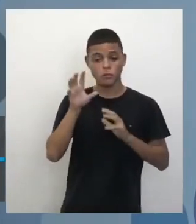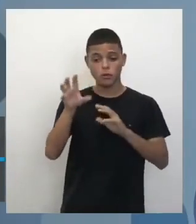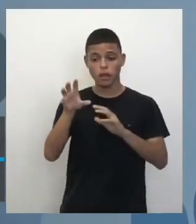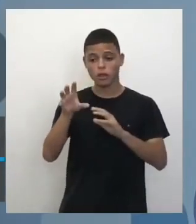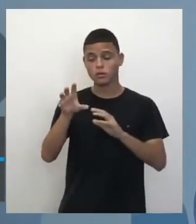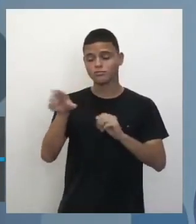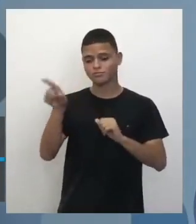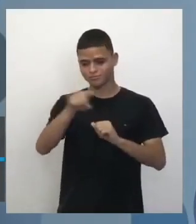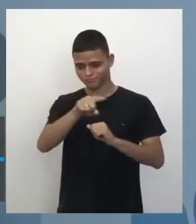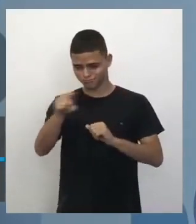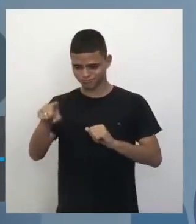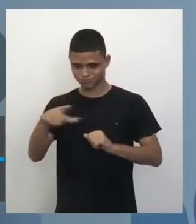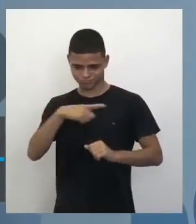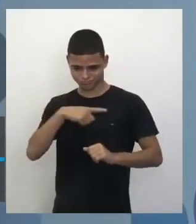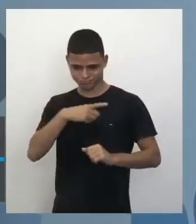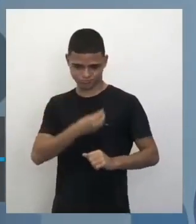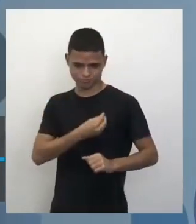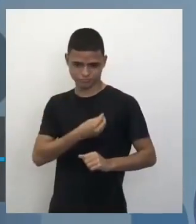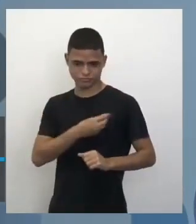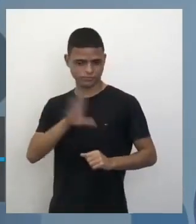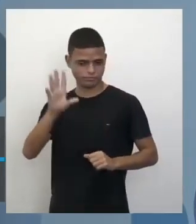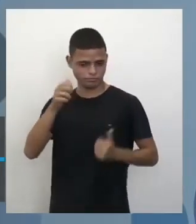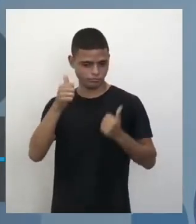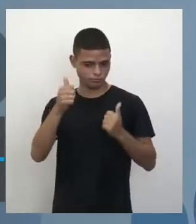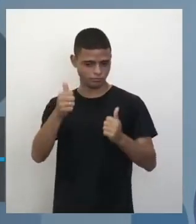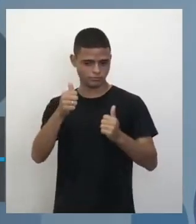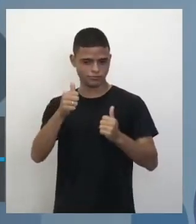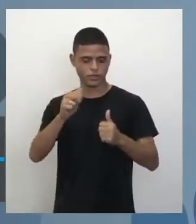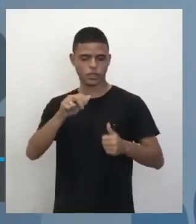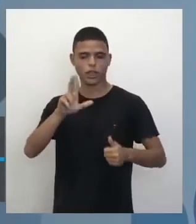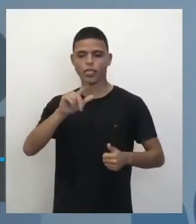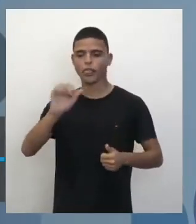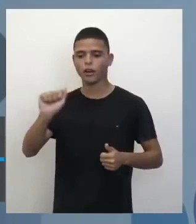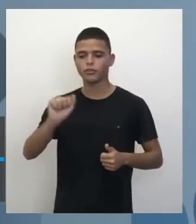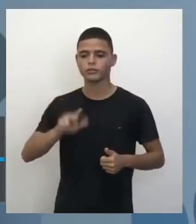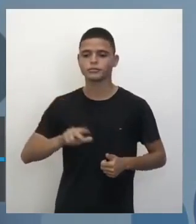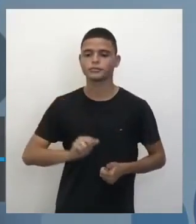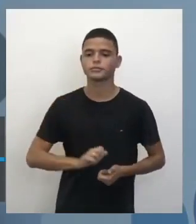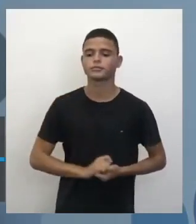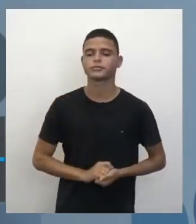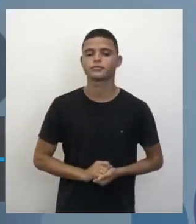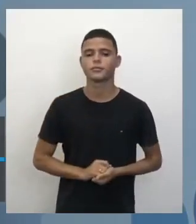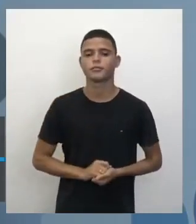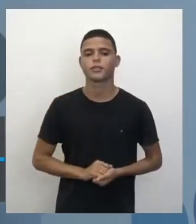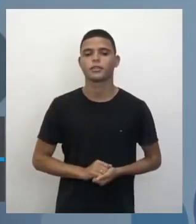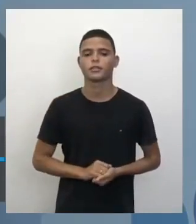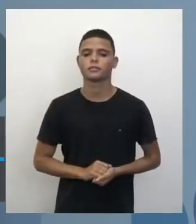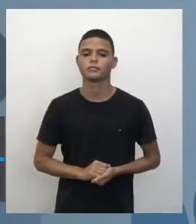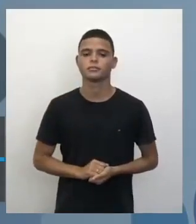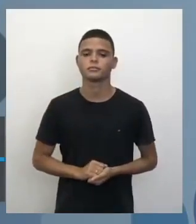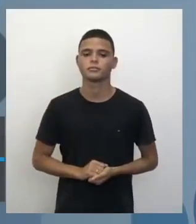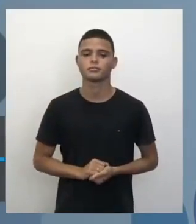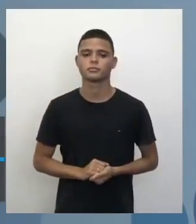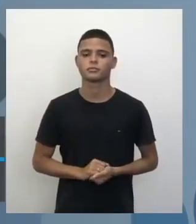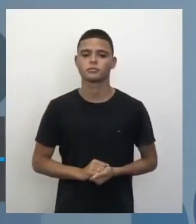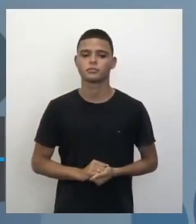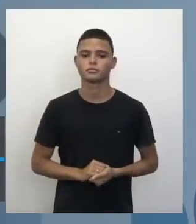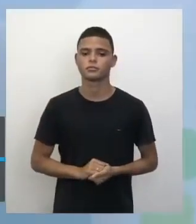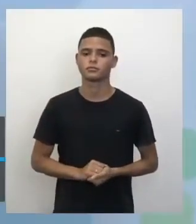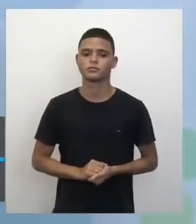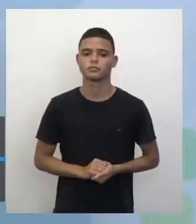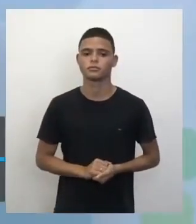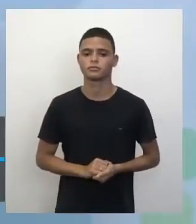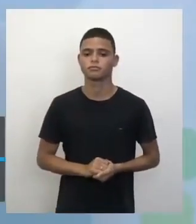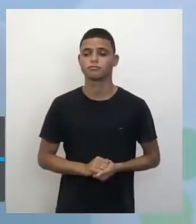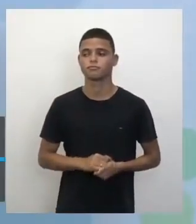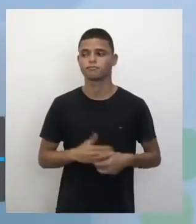manda um salve, né? É nós, tá ligado? Lá mano? Do Bosque Maia. Do Bosque Maia, o Dogão é muito mais. Mas eu trouxe Eu mais prefiro o salgadinho de